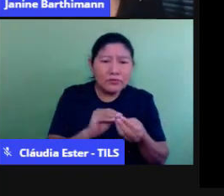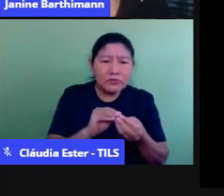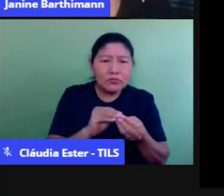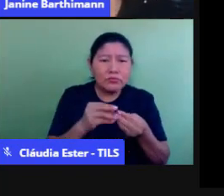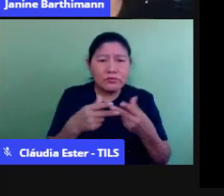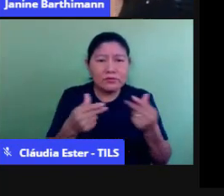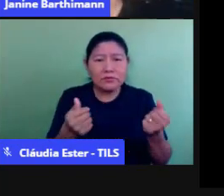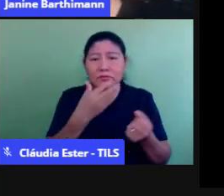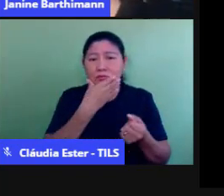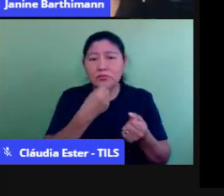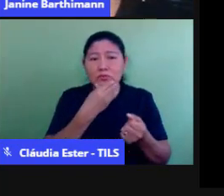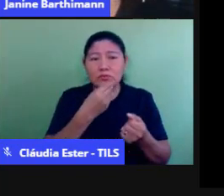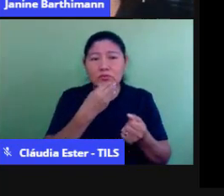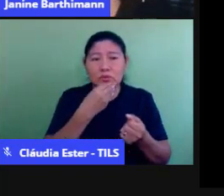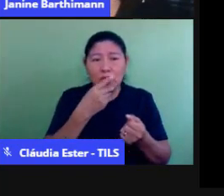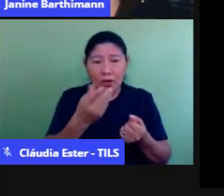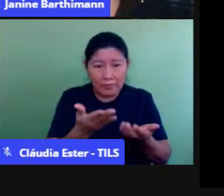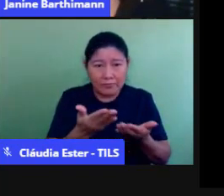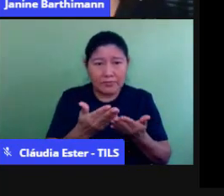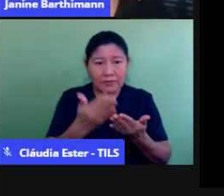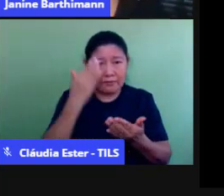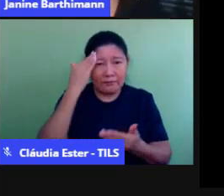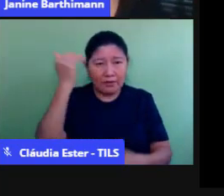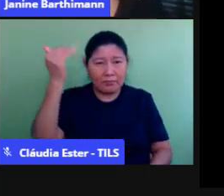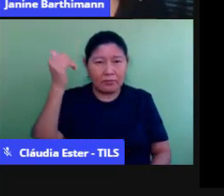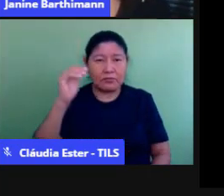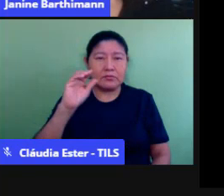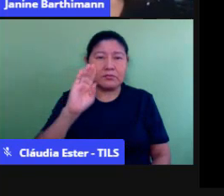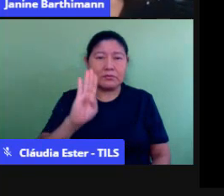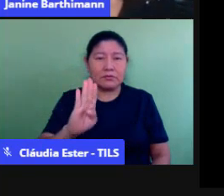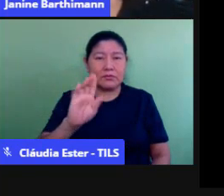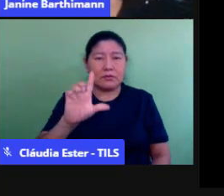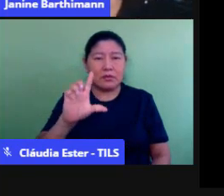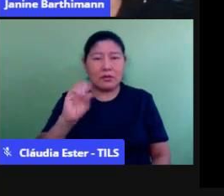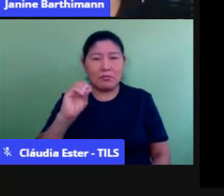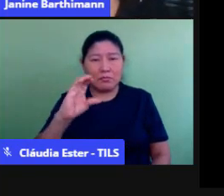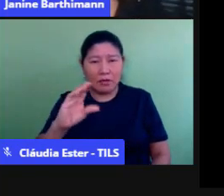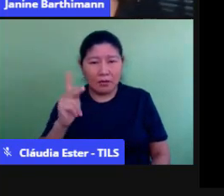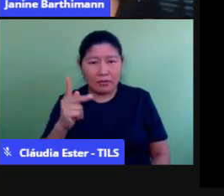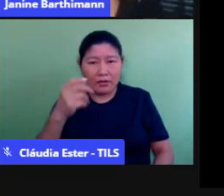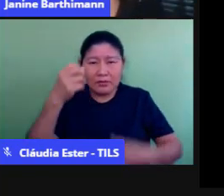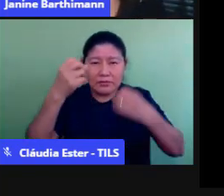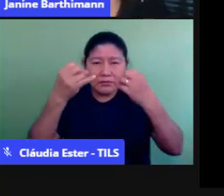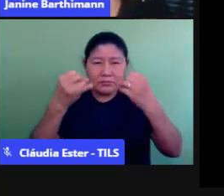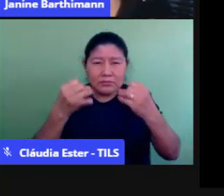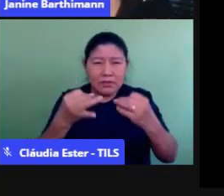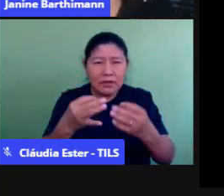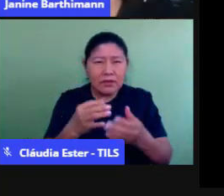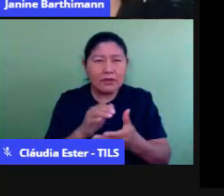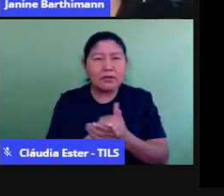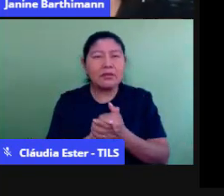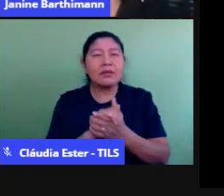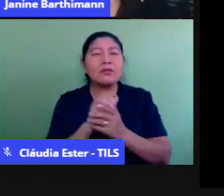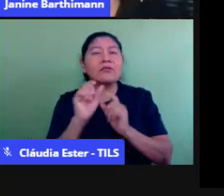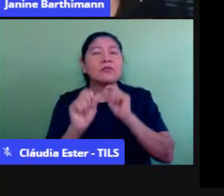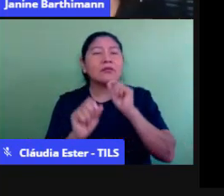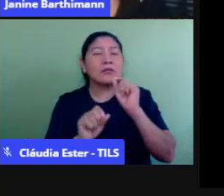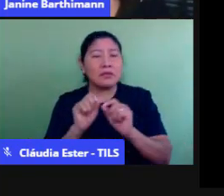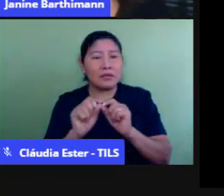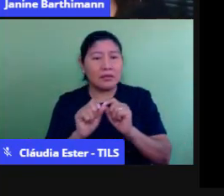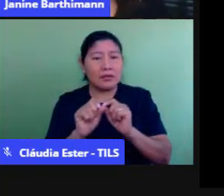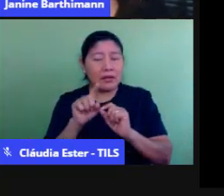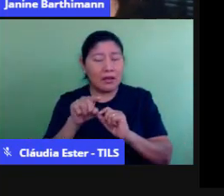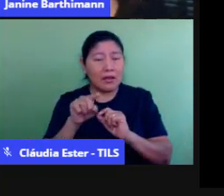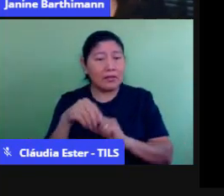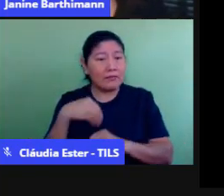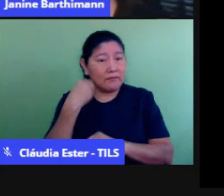ele escreve várias obras no campo de concentração, né, judeu, e ele teve uma passagem